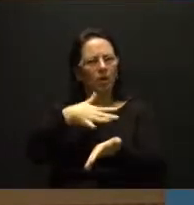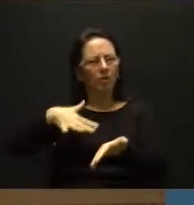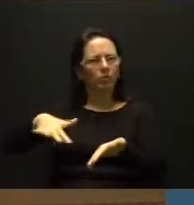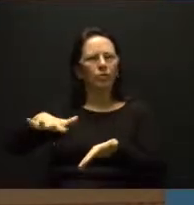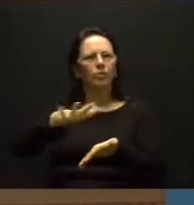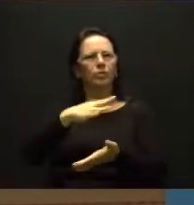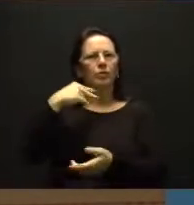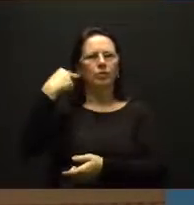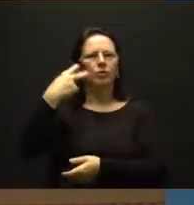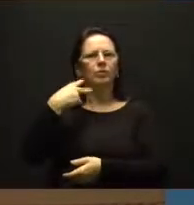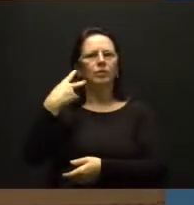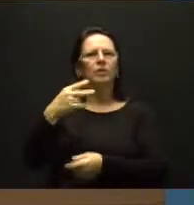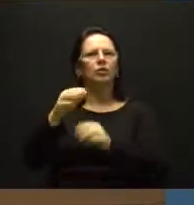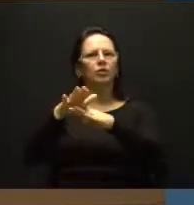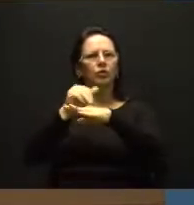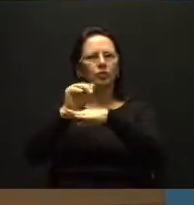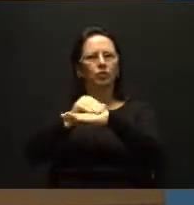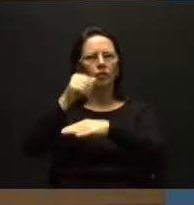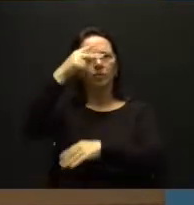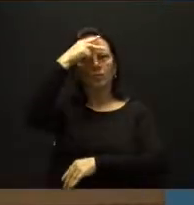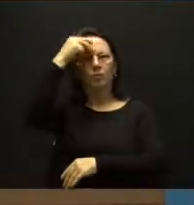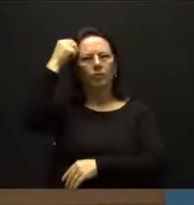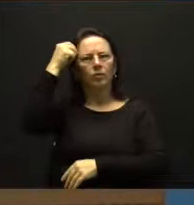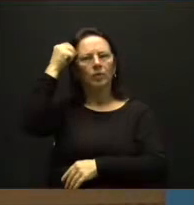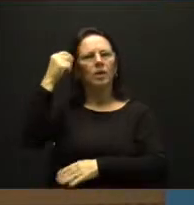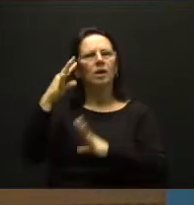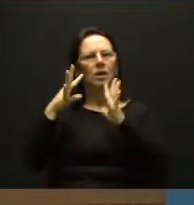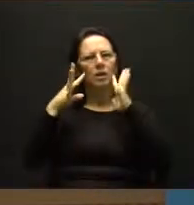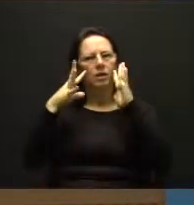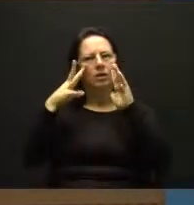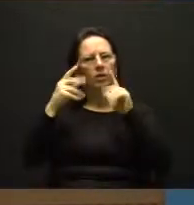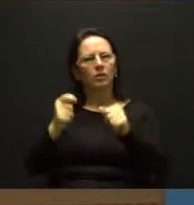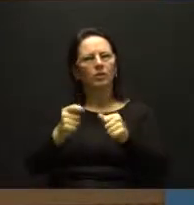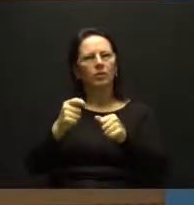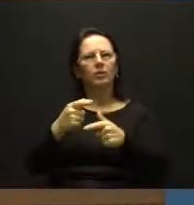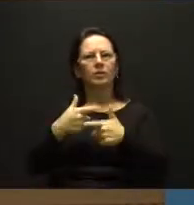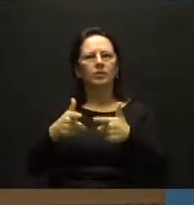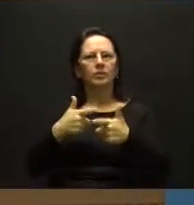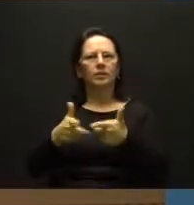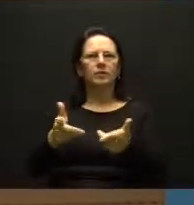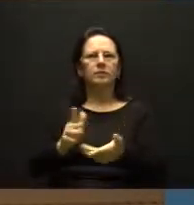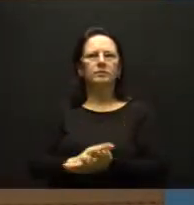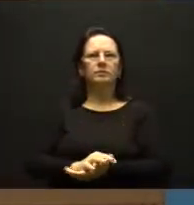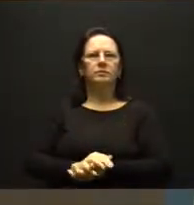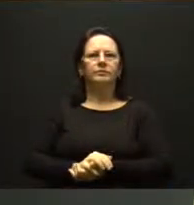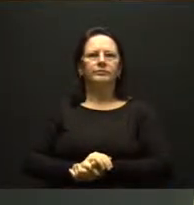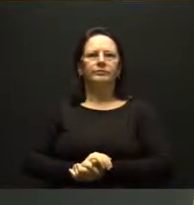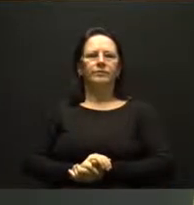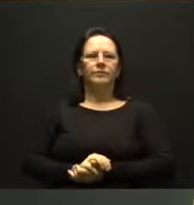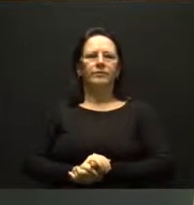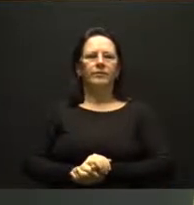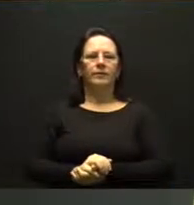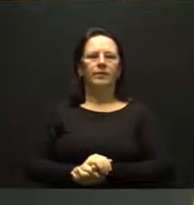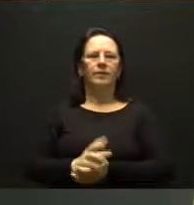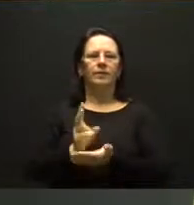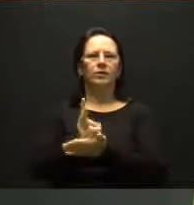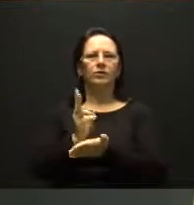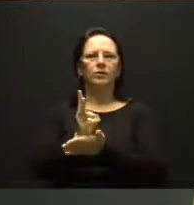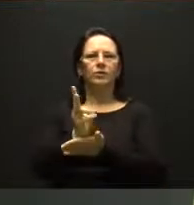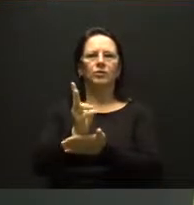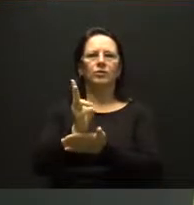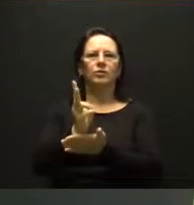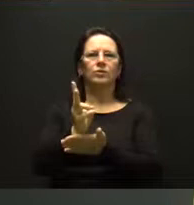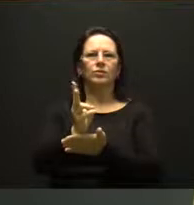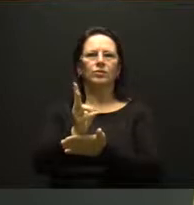o prefeito e pedir para que solucione de ver esse problema é só a presença continua com a palavra